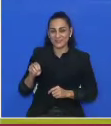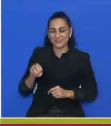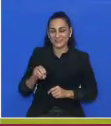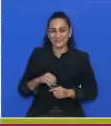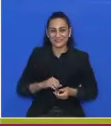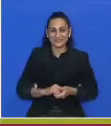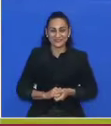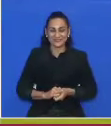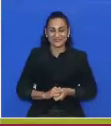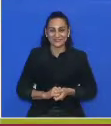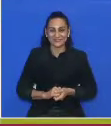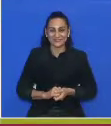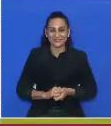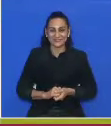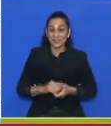50.